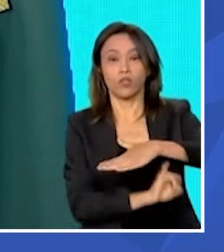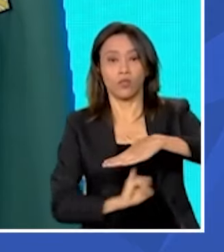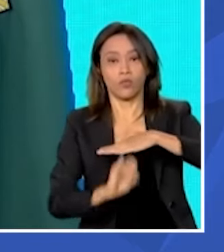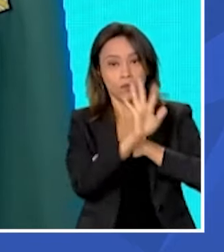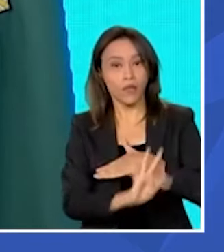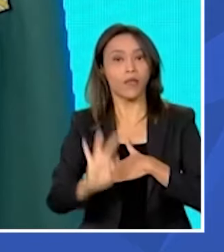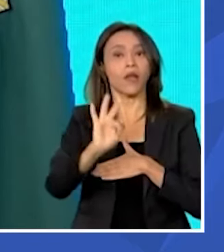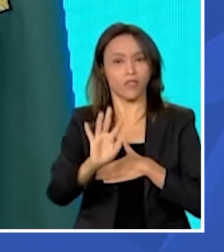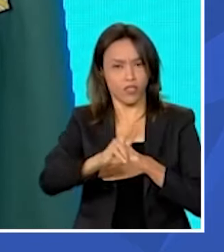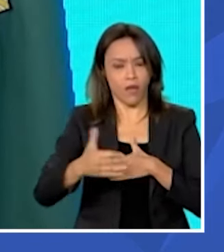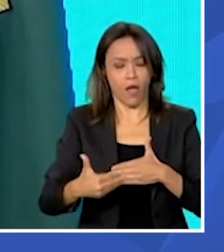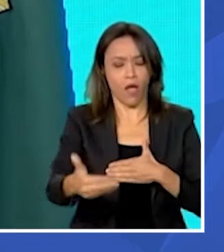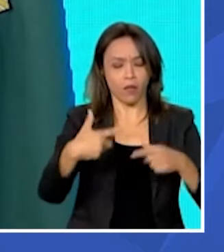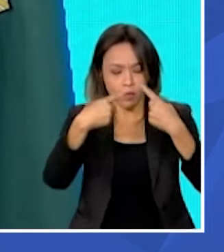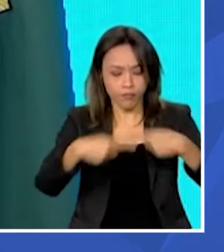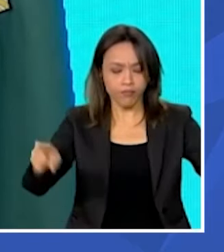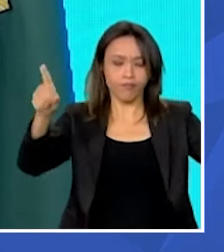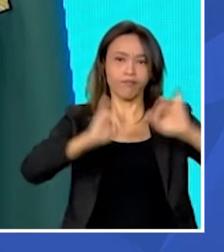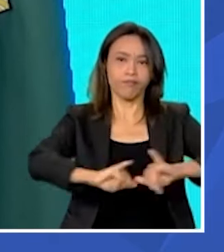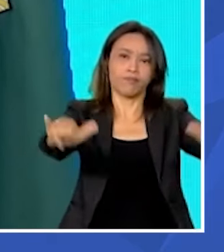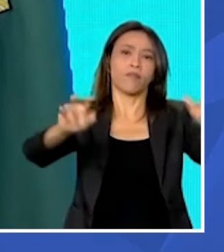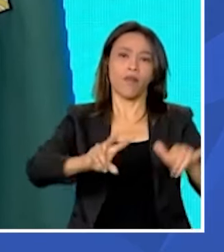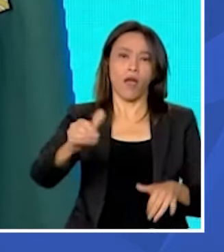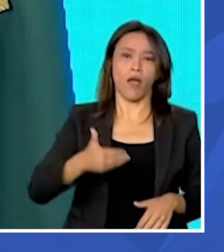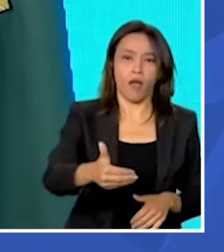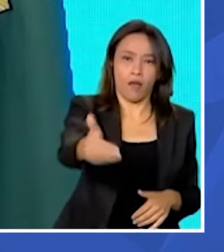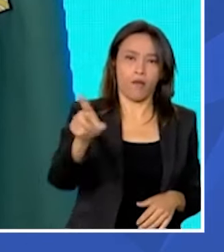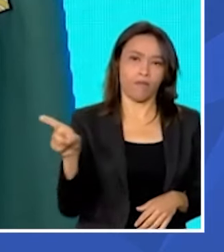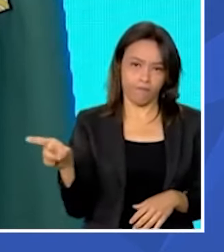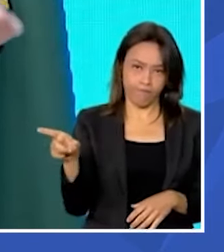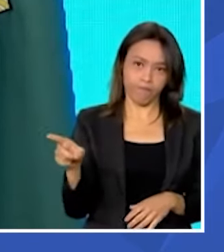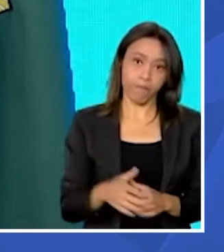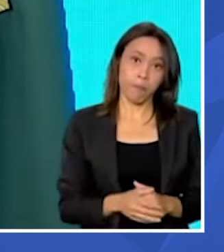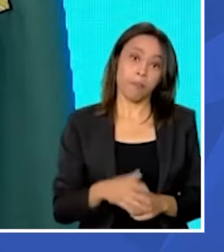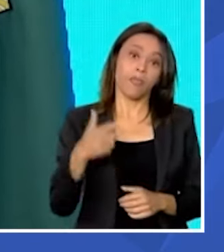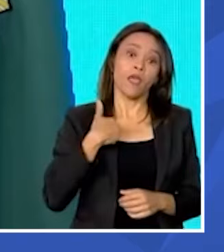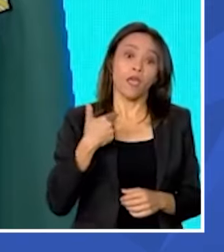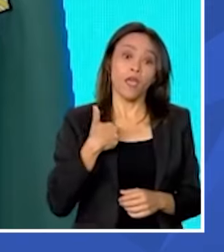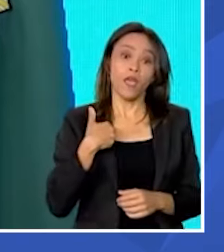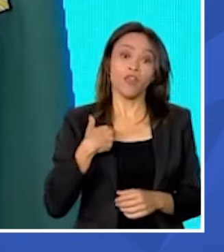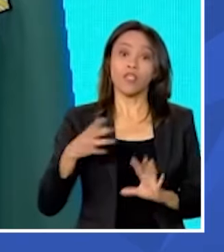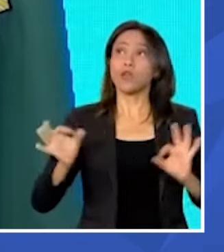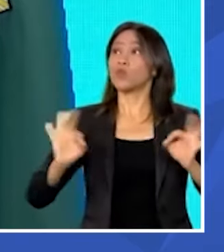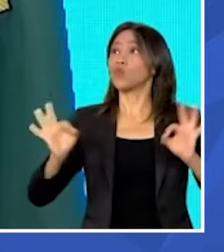novos institutos para anunciar. Sabe, eu, por mim, eu levaria um instituto